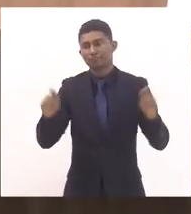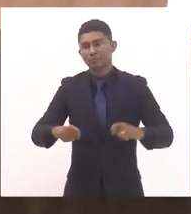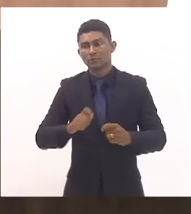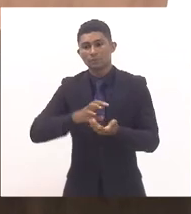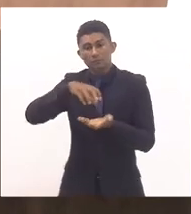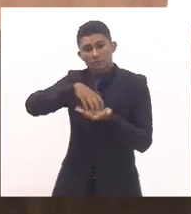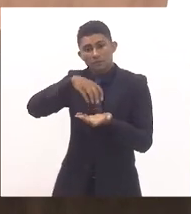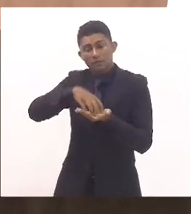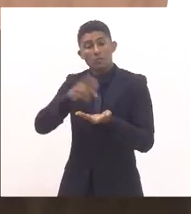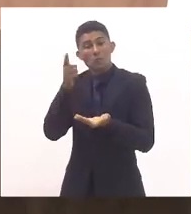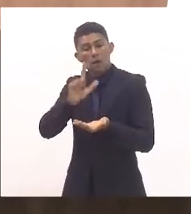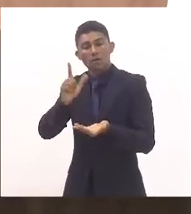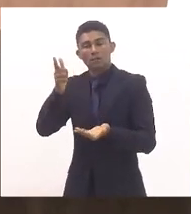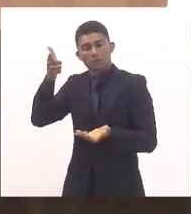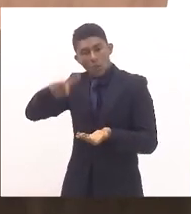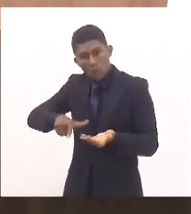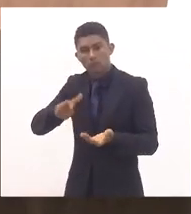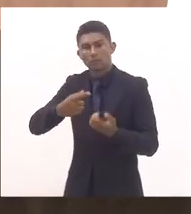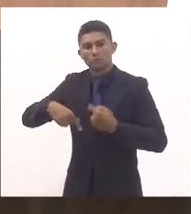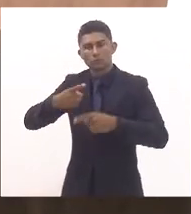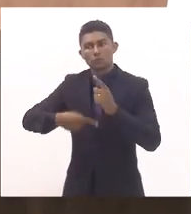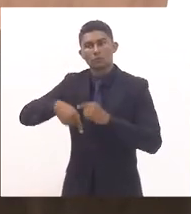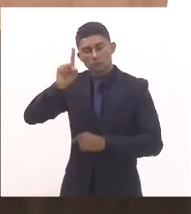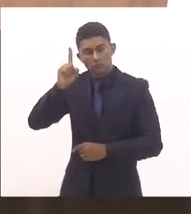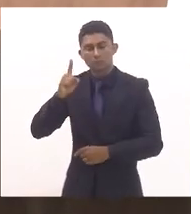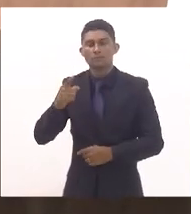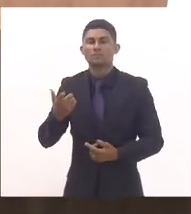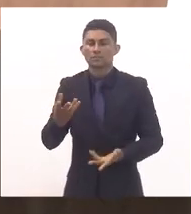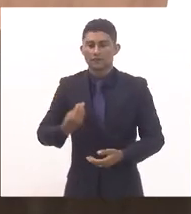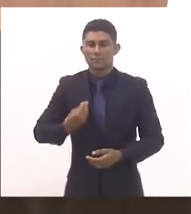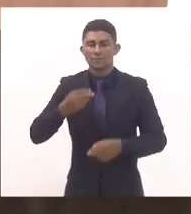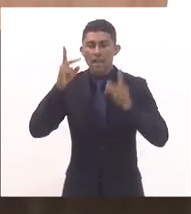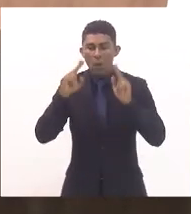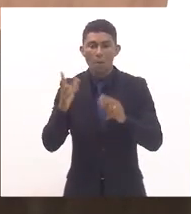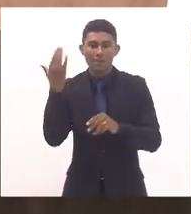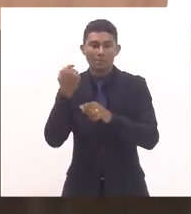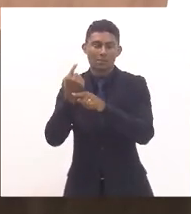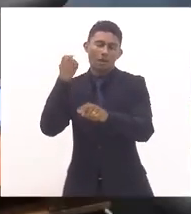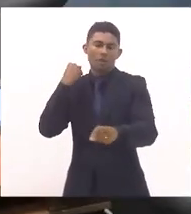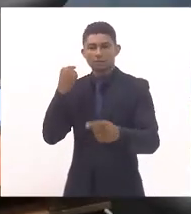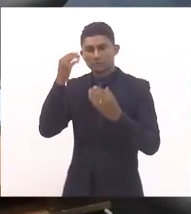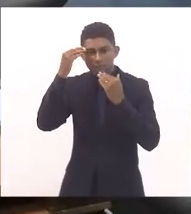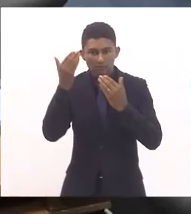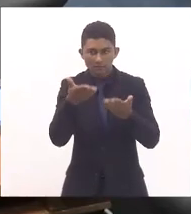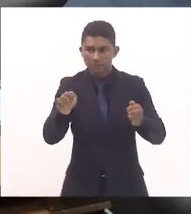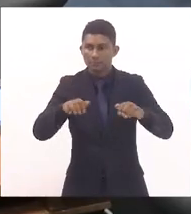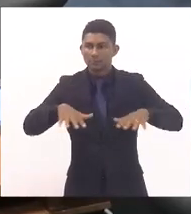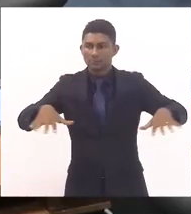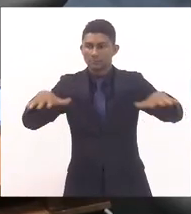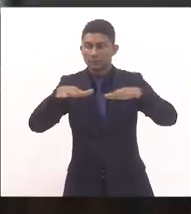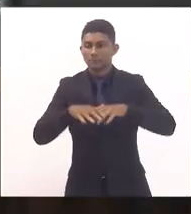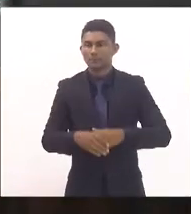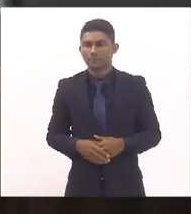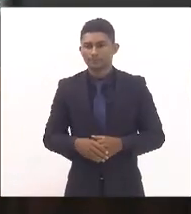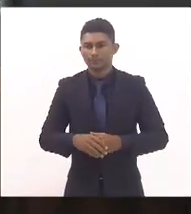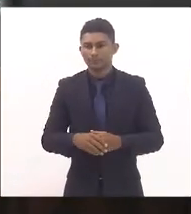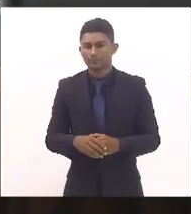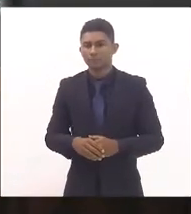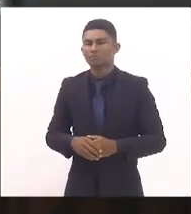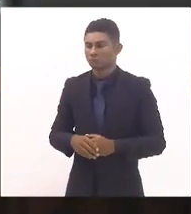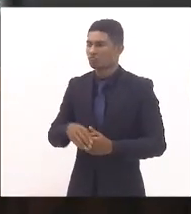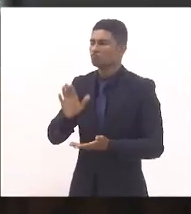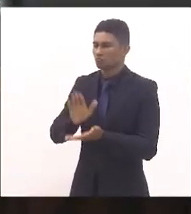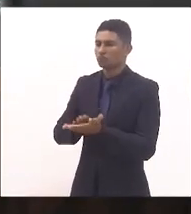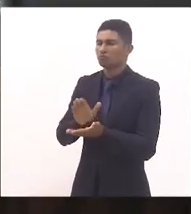centro vai se tornar novamente aquilo que ele foi décadas atrás. Obrigado a todos. Deputado, parabéns